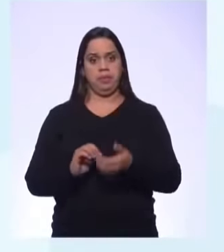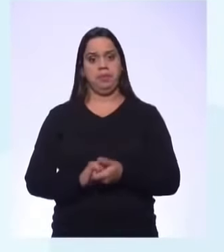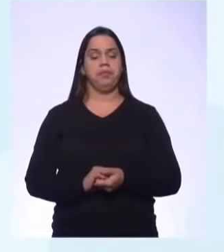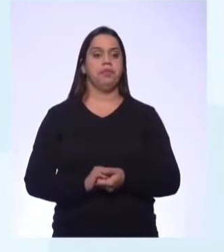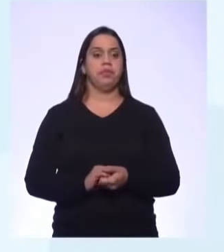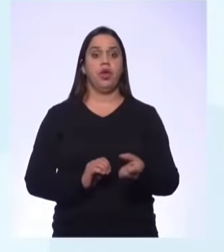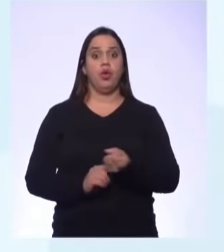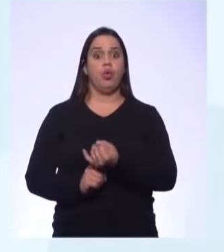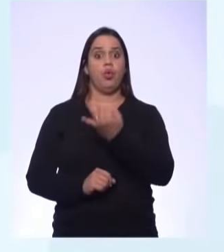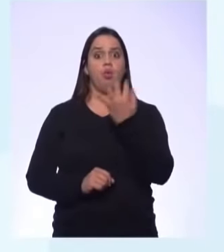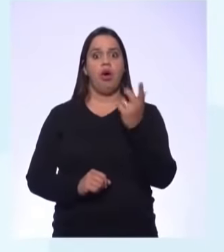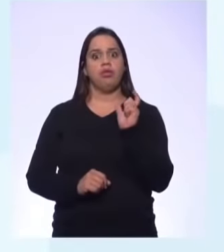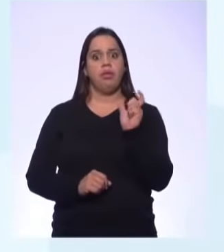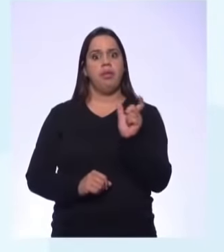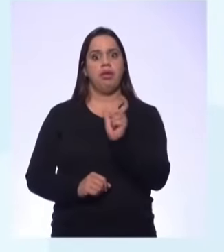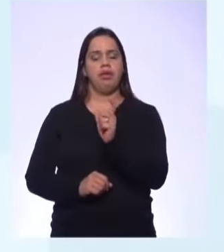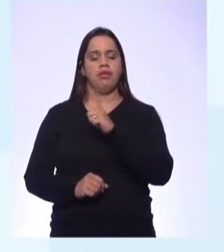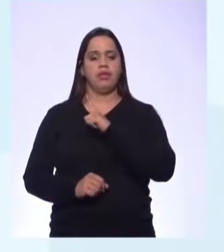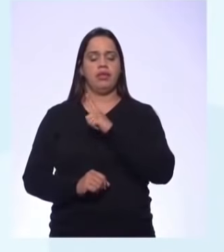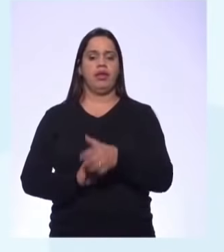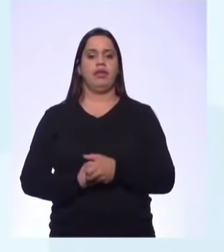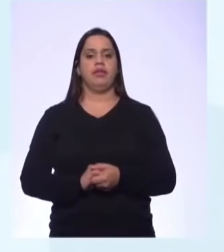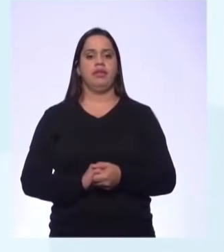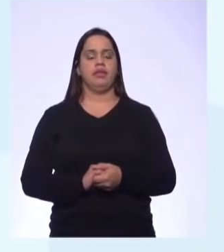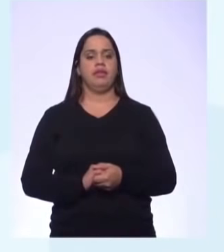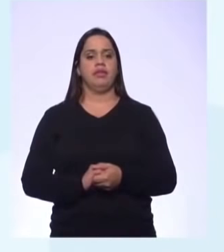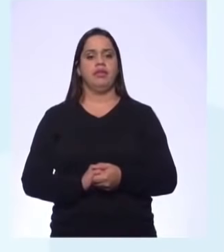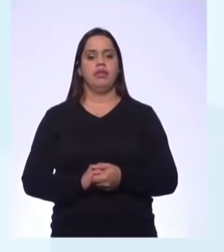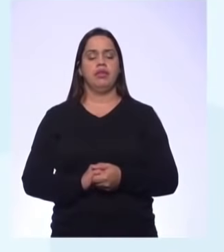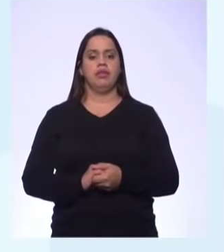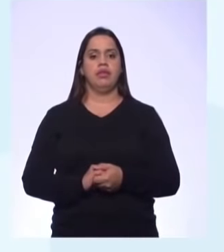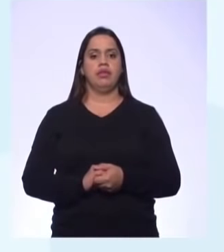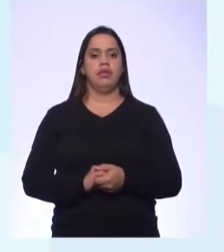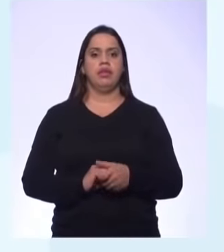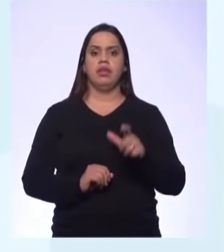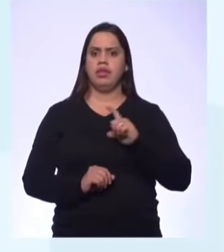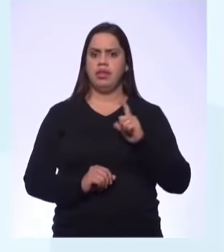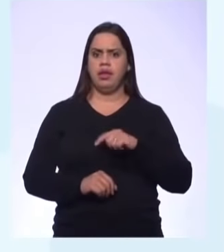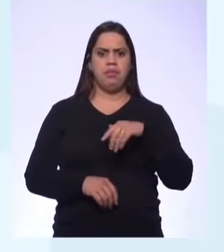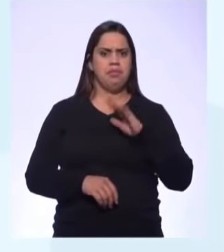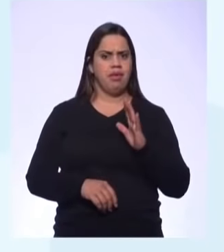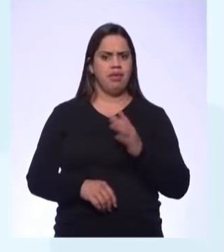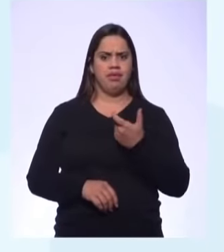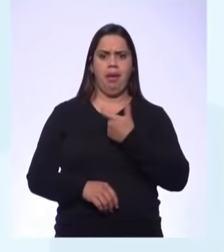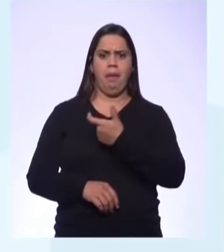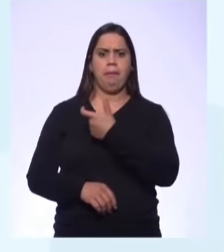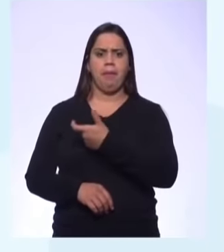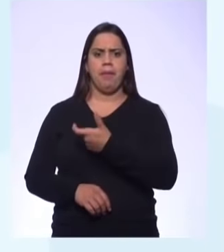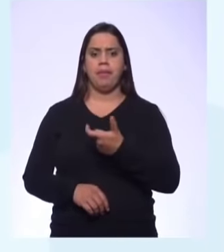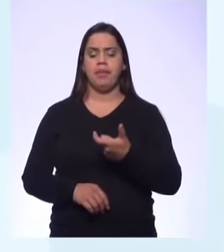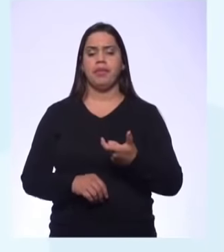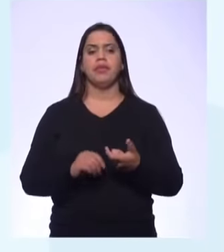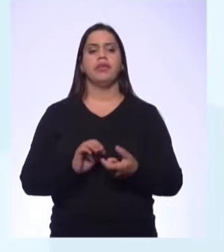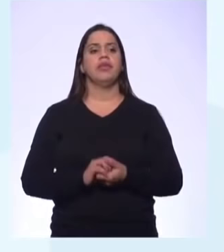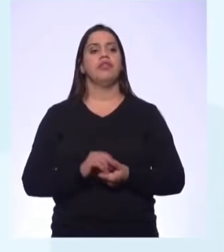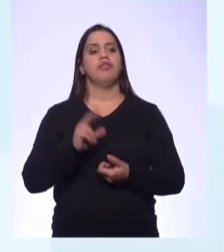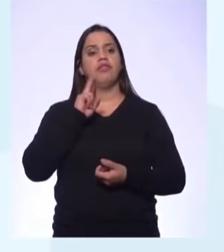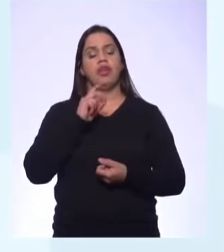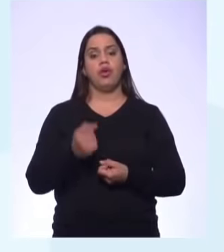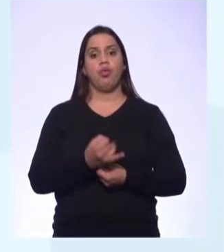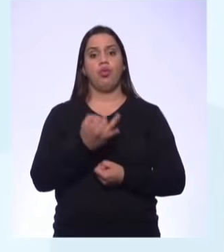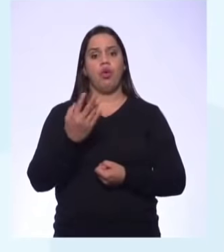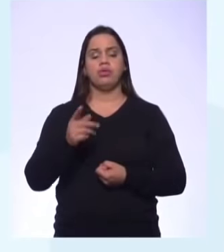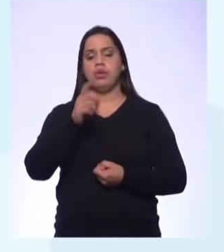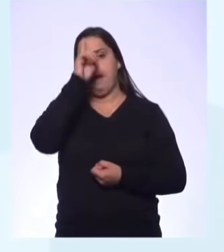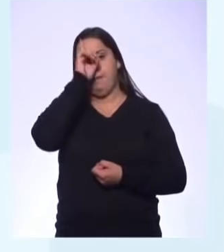quanto cognato ali, ó. Tem mais cognato do que palavras mesmo em inglês. Ó, consider, part, organism,